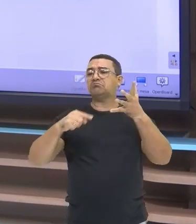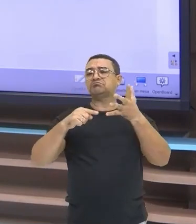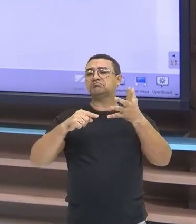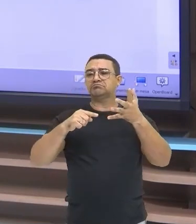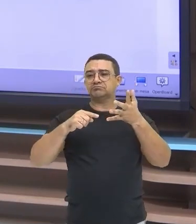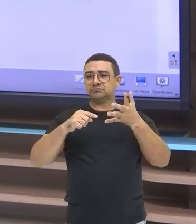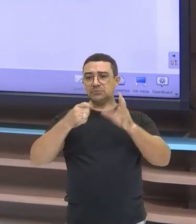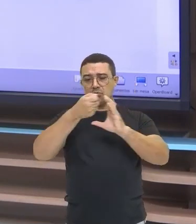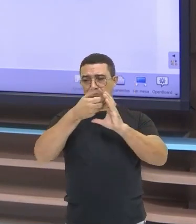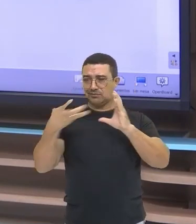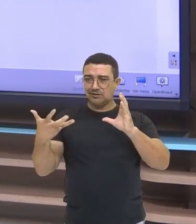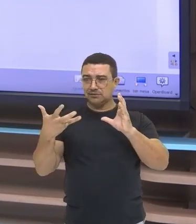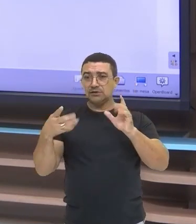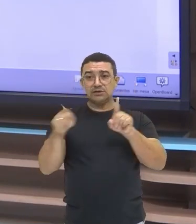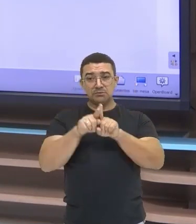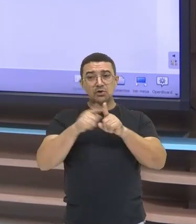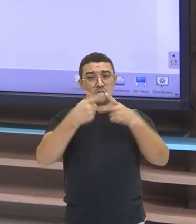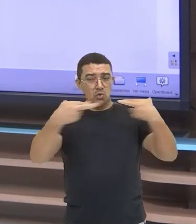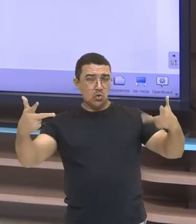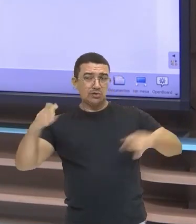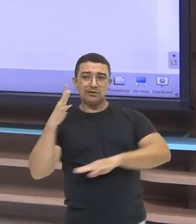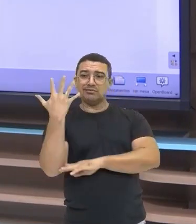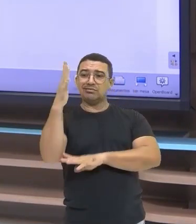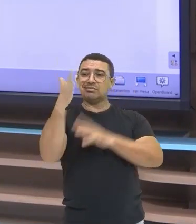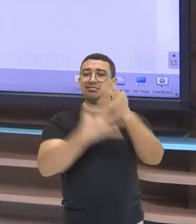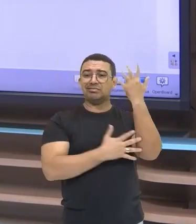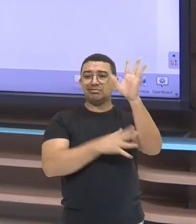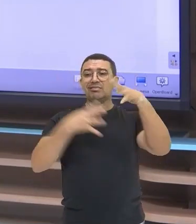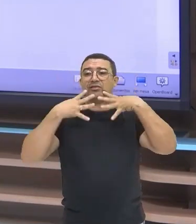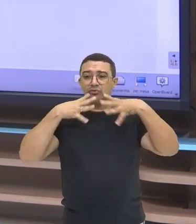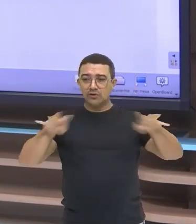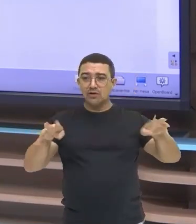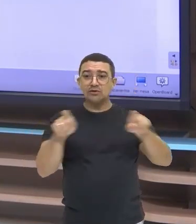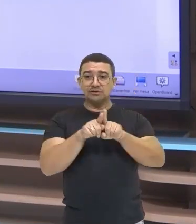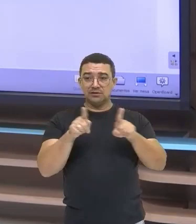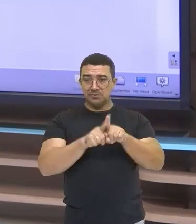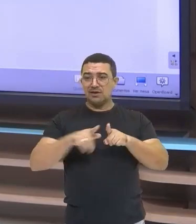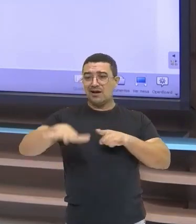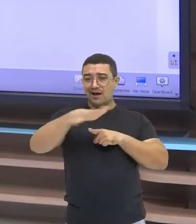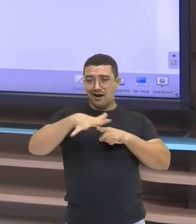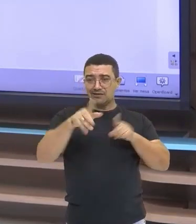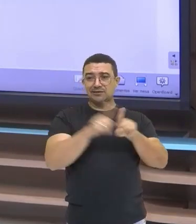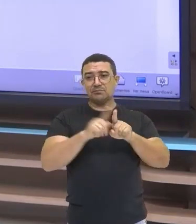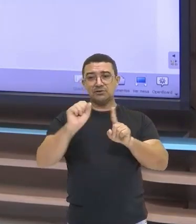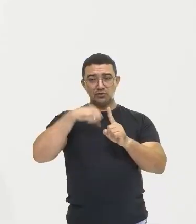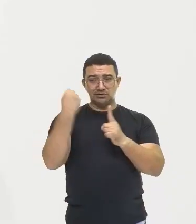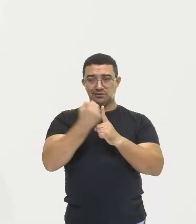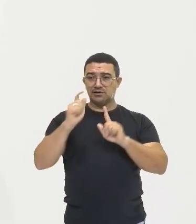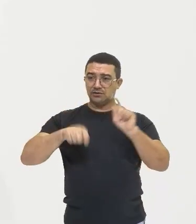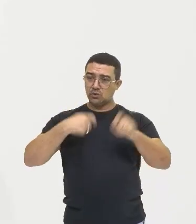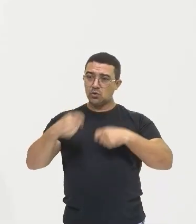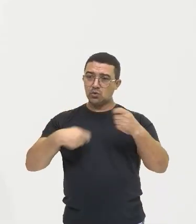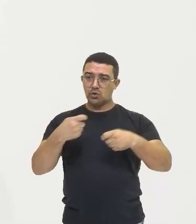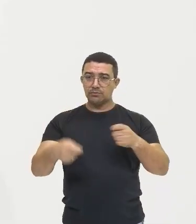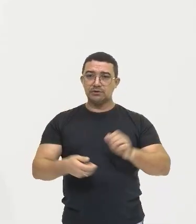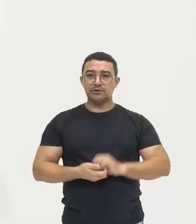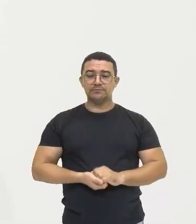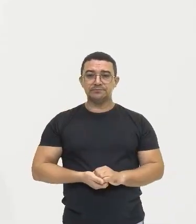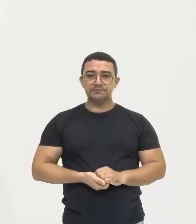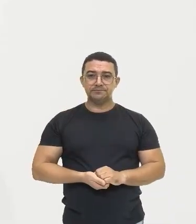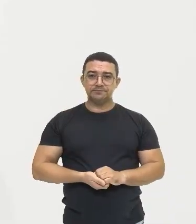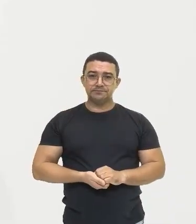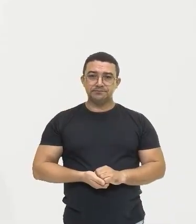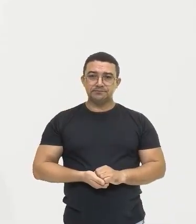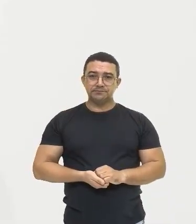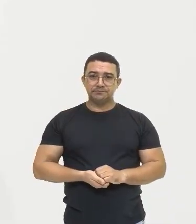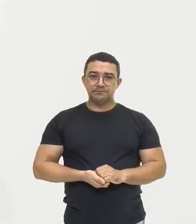desde as questões naturais até os aspectos socioeconômicos, certo? Vamos continuar? Olha só,